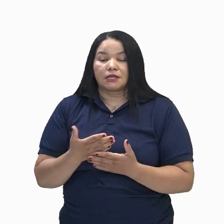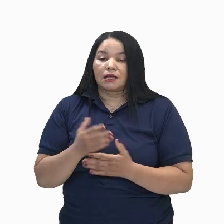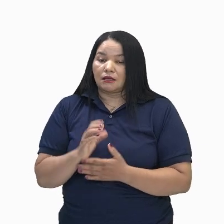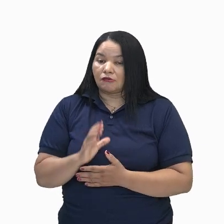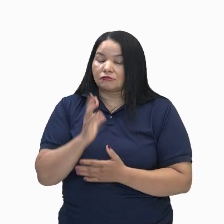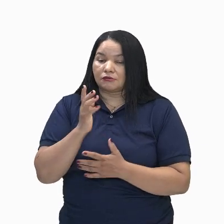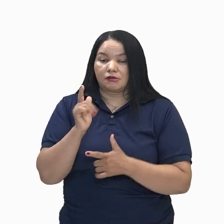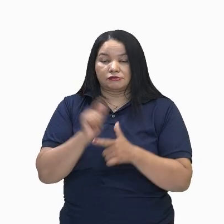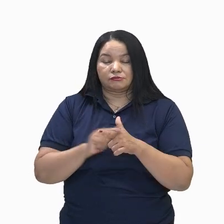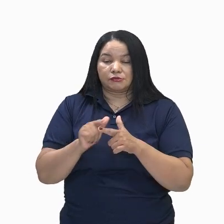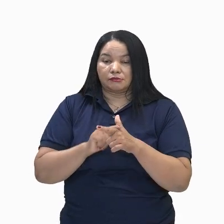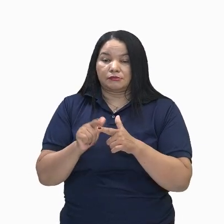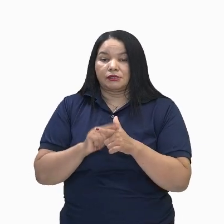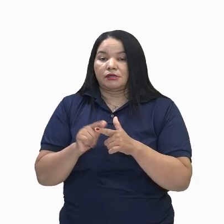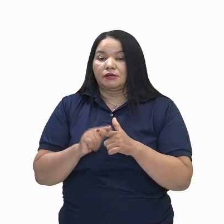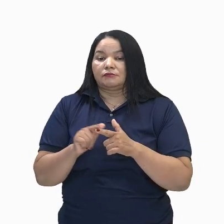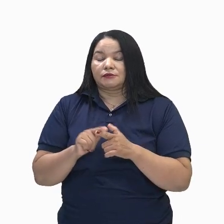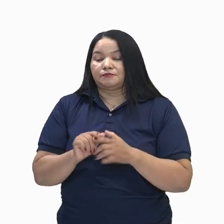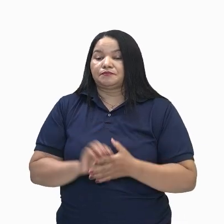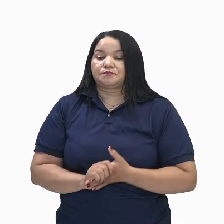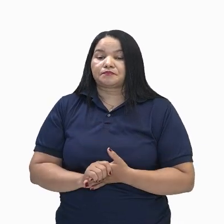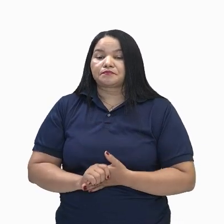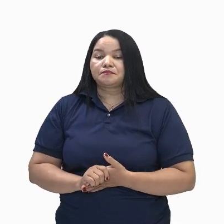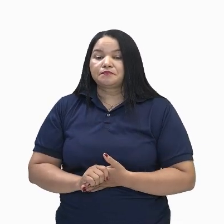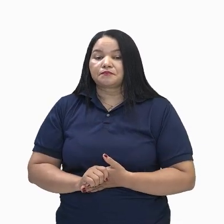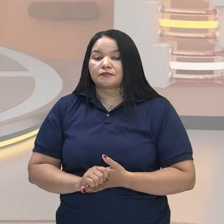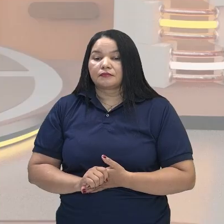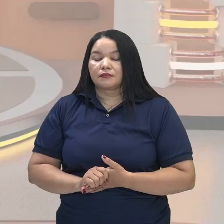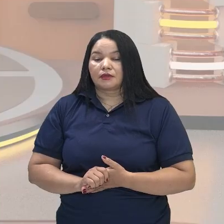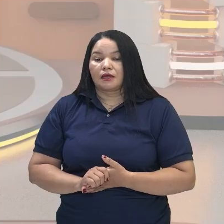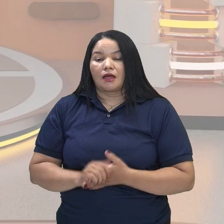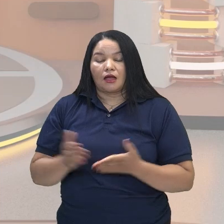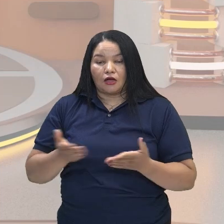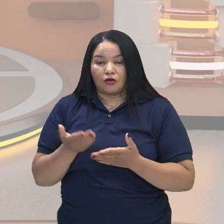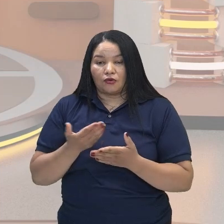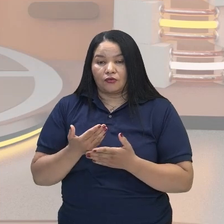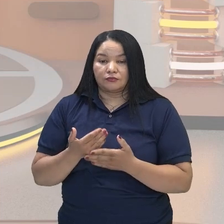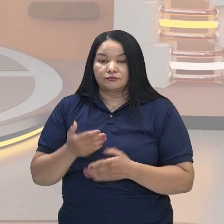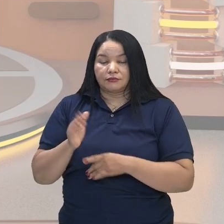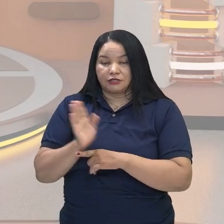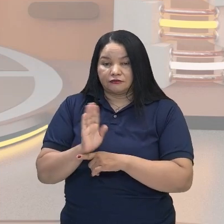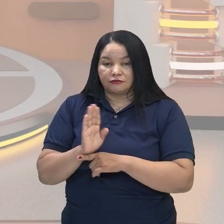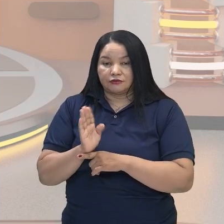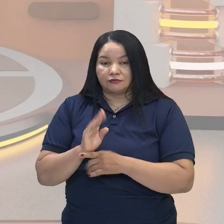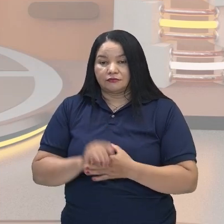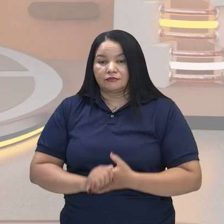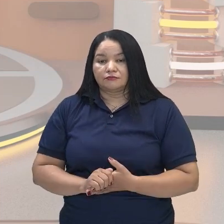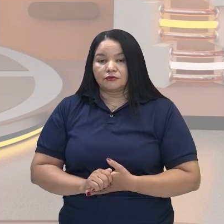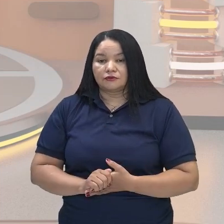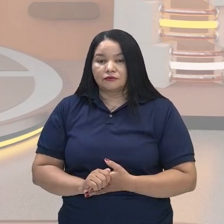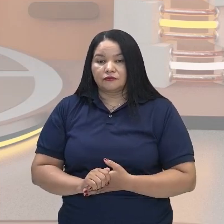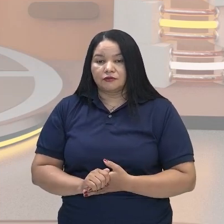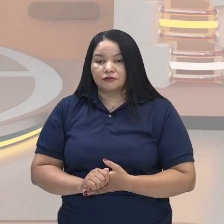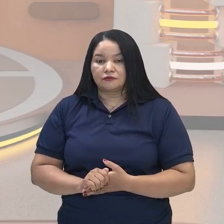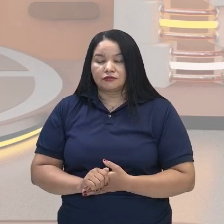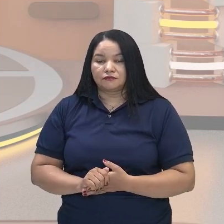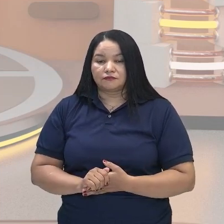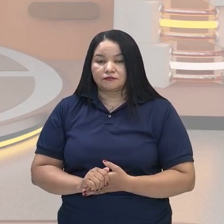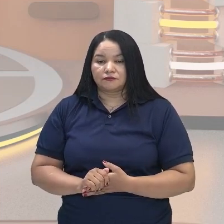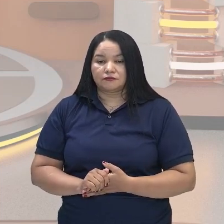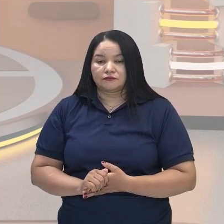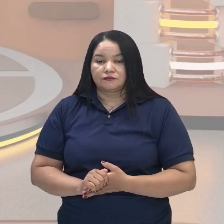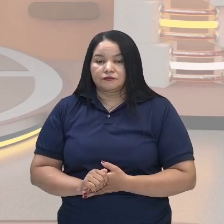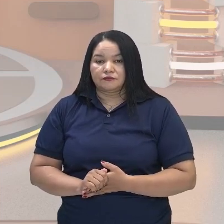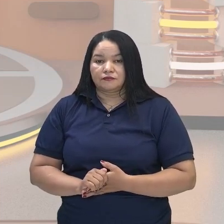ocorrendo essa intolerância. Nós vamos ver um vídeo agora do professor Renato que vai colocar pra gente essa situação dessas